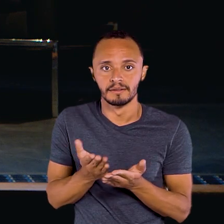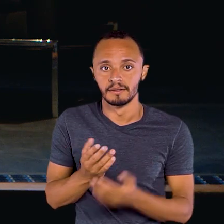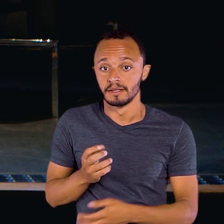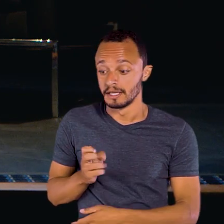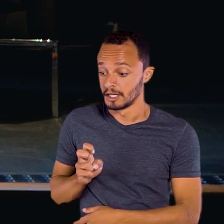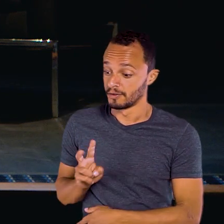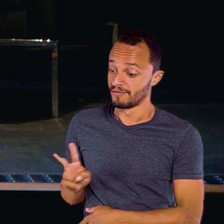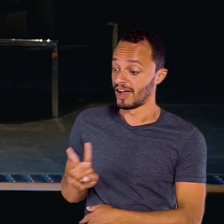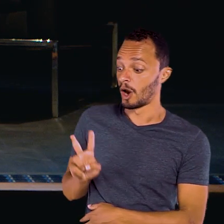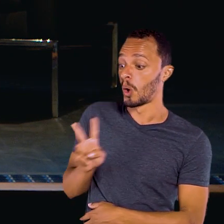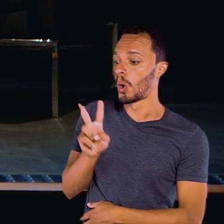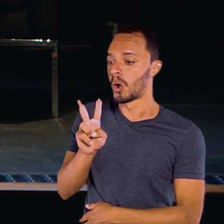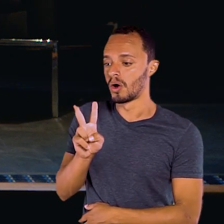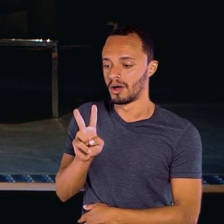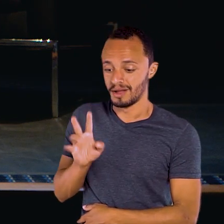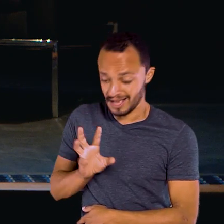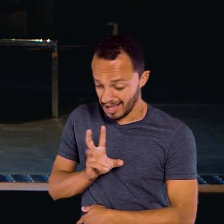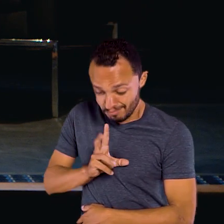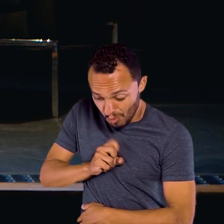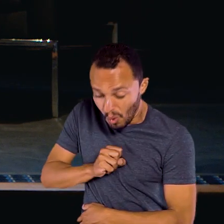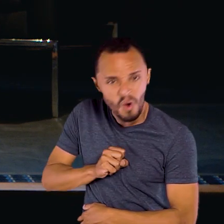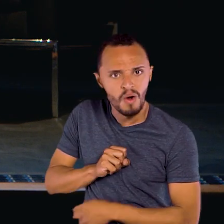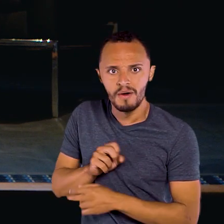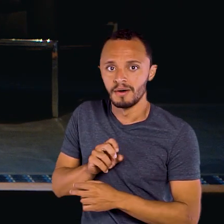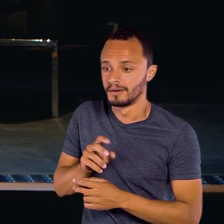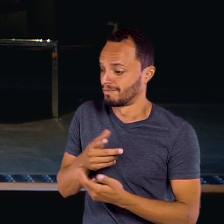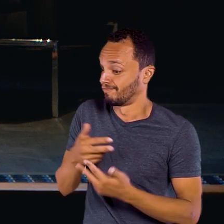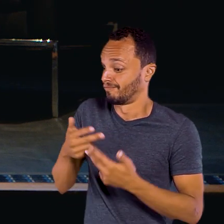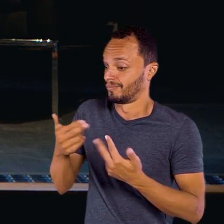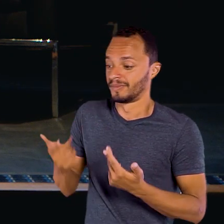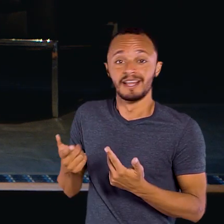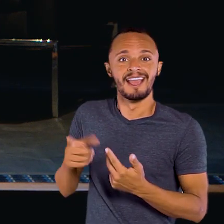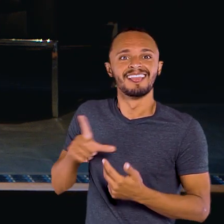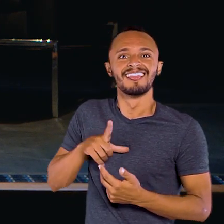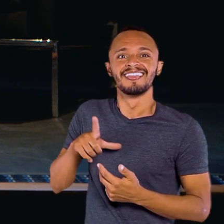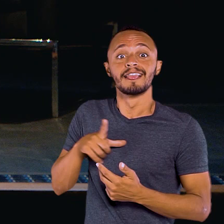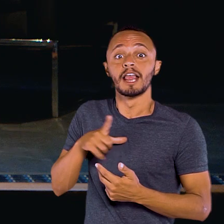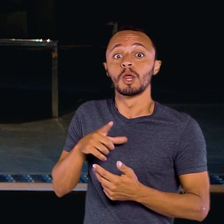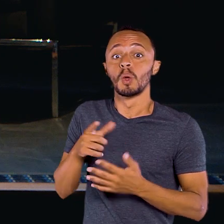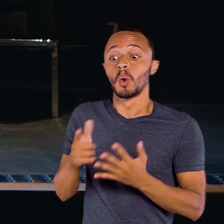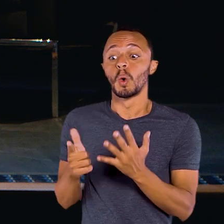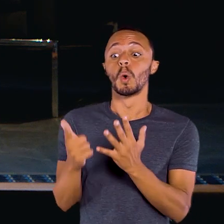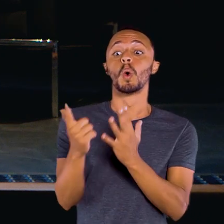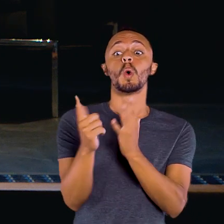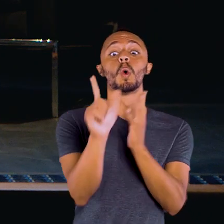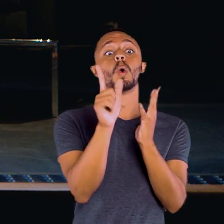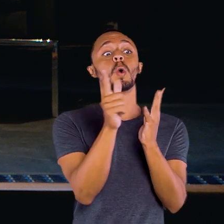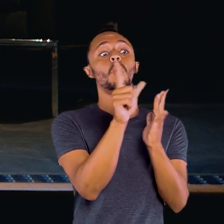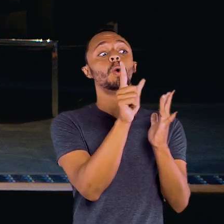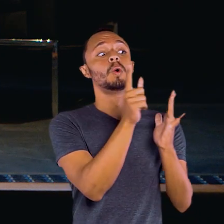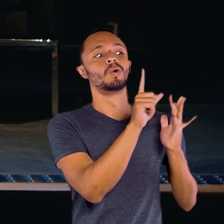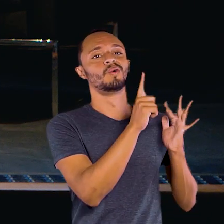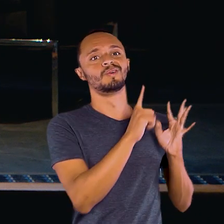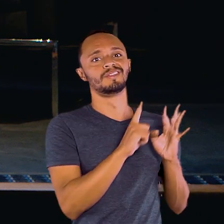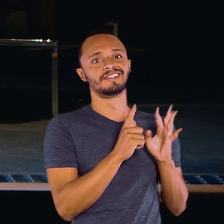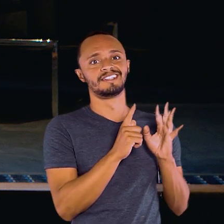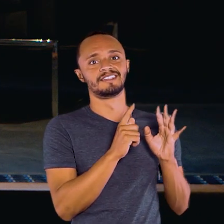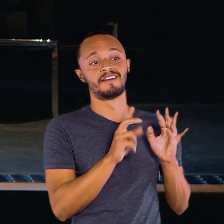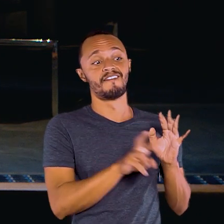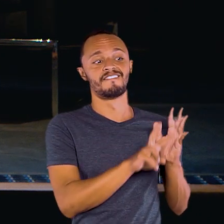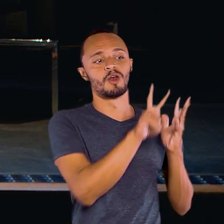os amores em outro conjunto de coisas, né? Quando vai para a casa